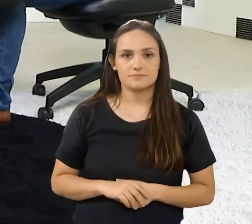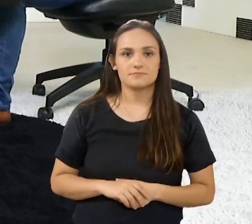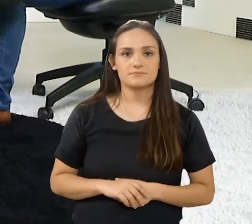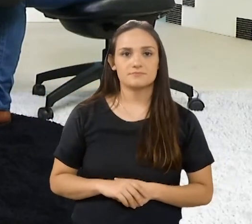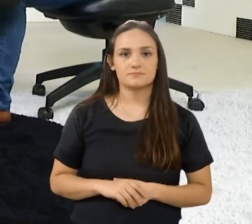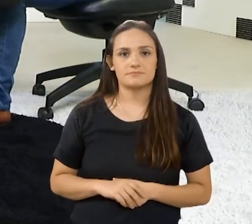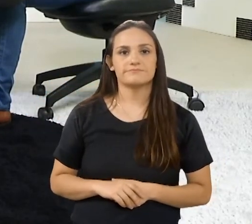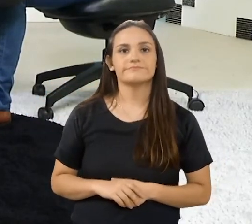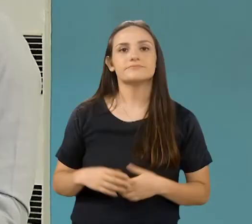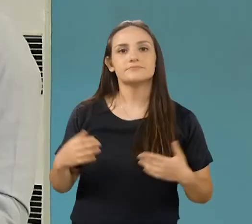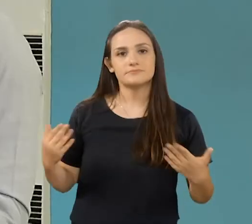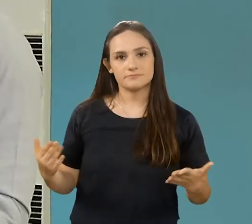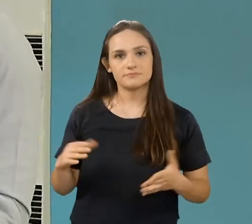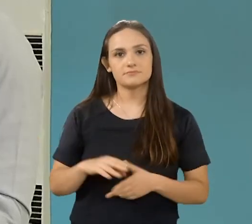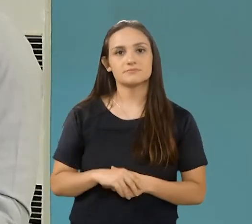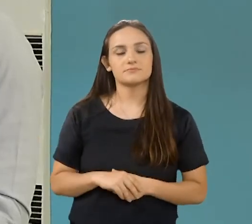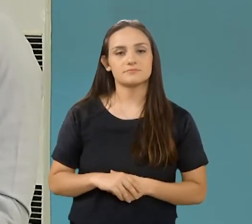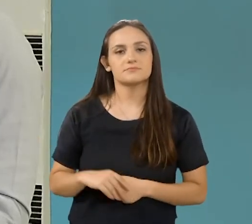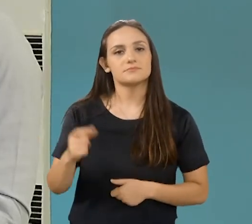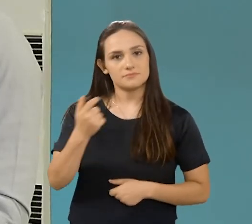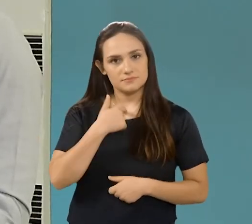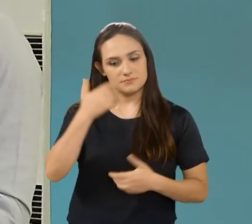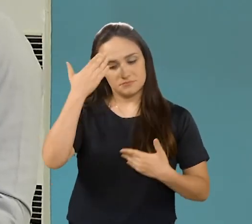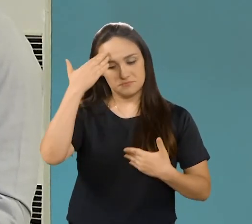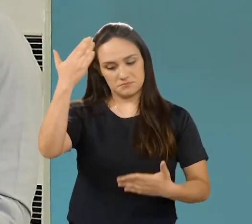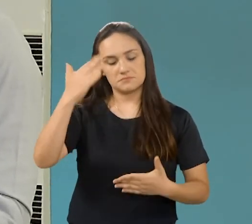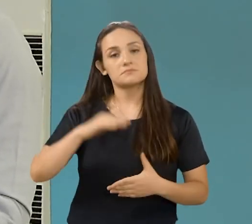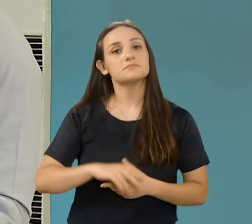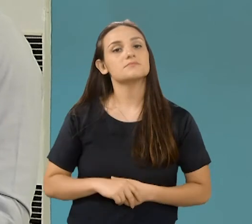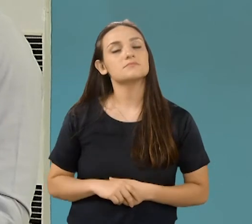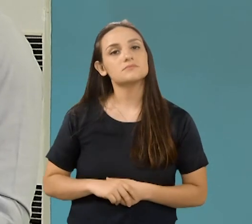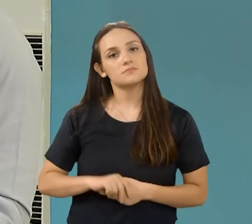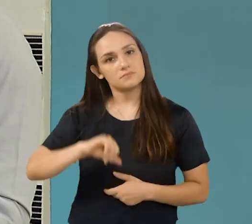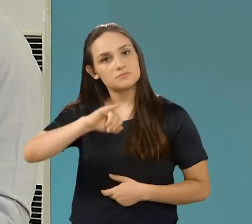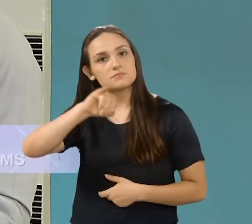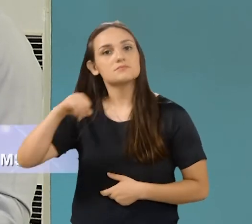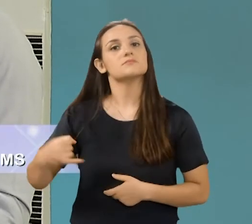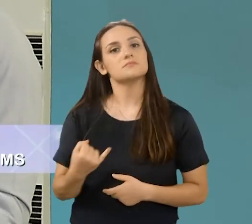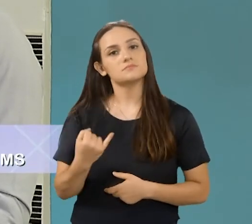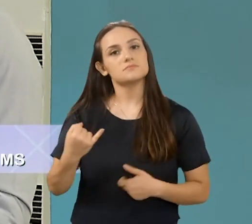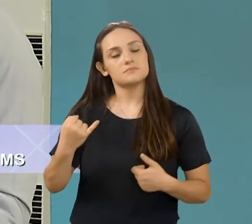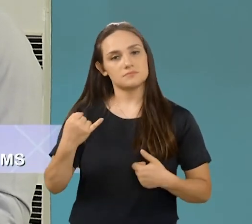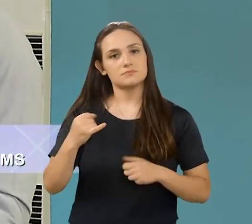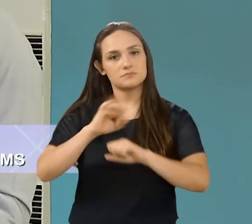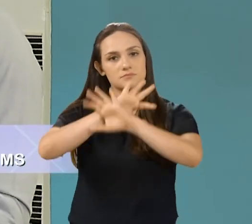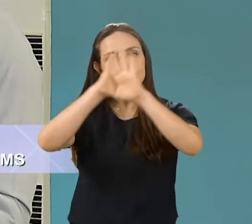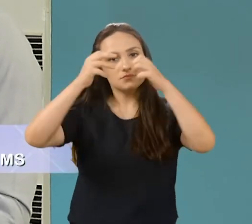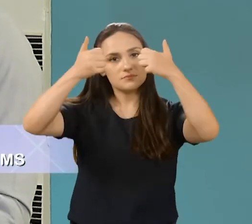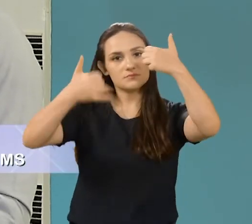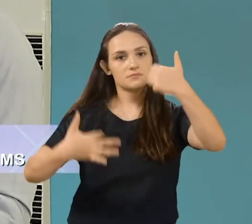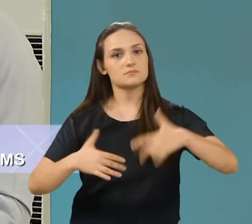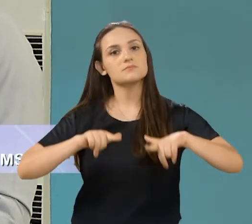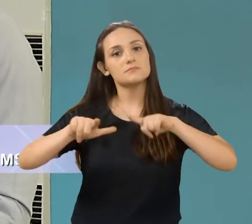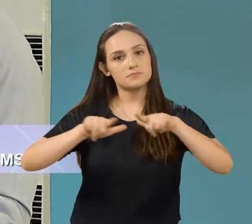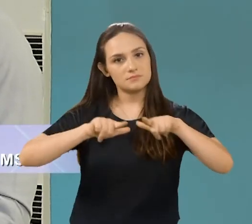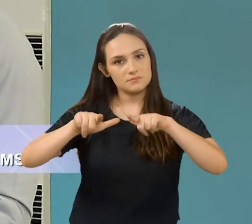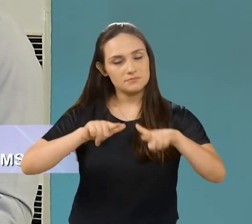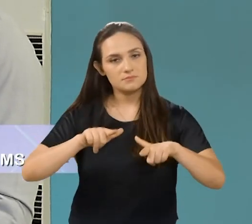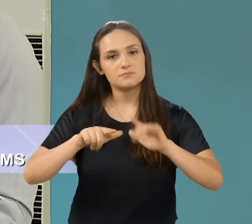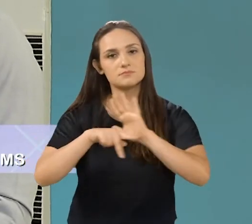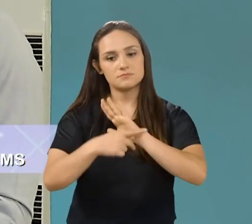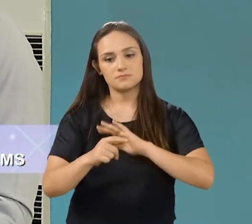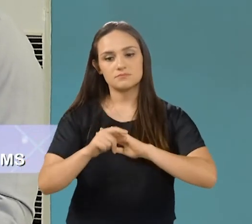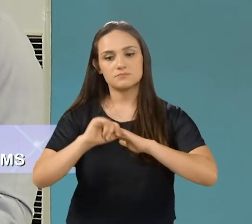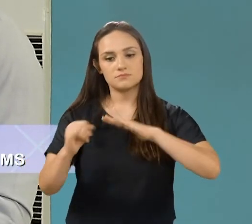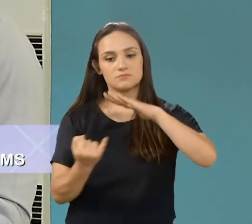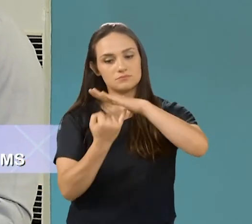vontade. Alessandro, eu também agradeço a oportunidade de esclarecer um pouco mais o trabalho, né, secretário, que nós fazemos à frente do Instituto do Meio Ambiente,